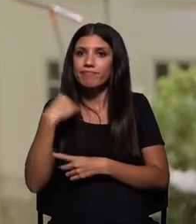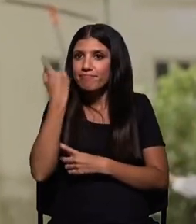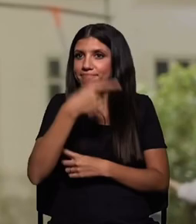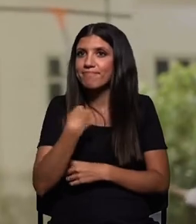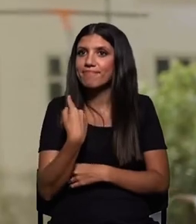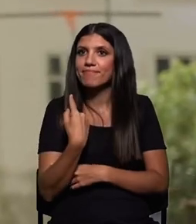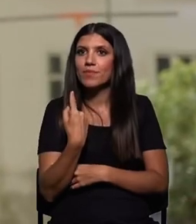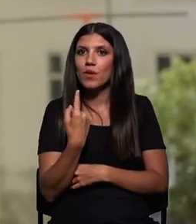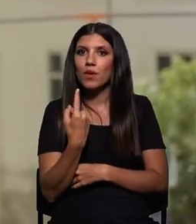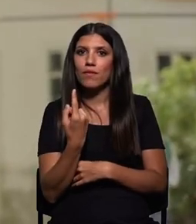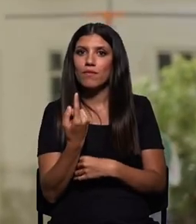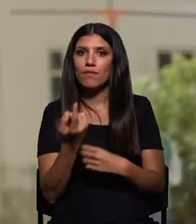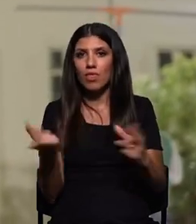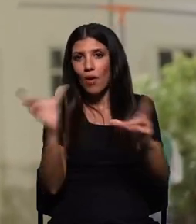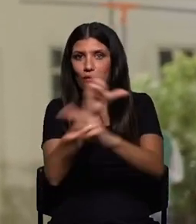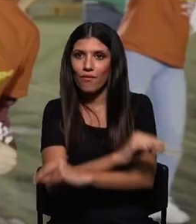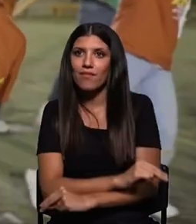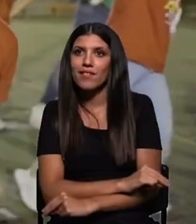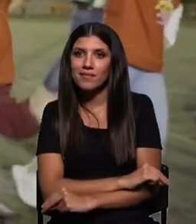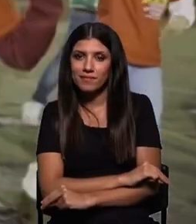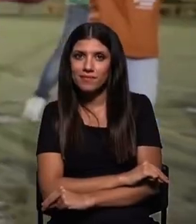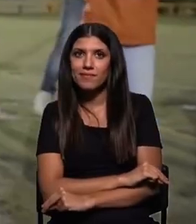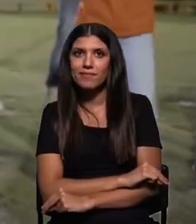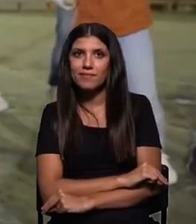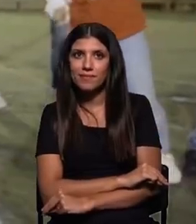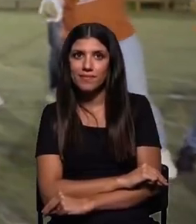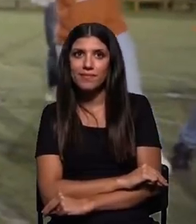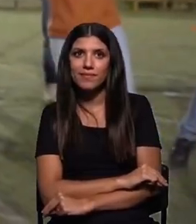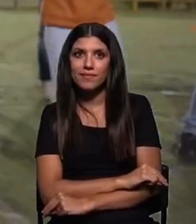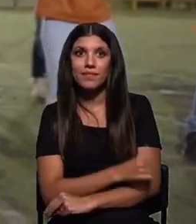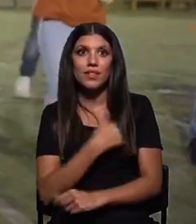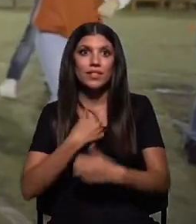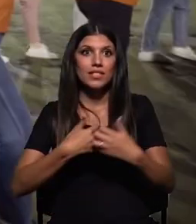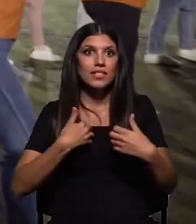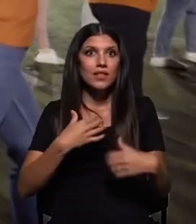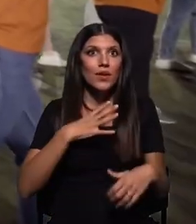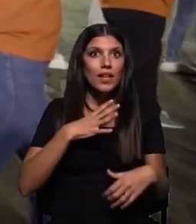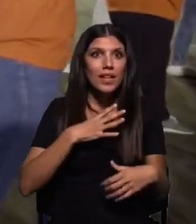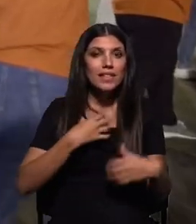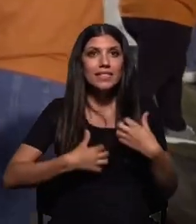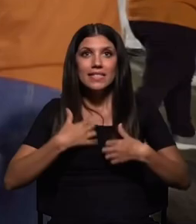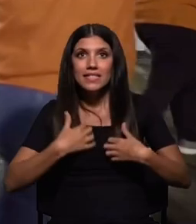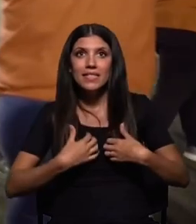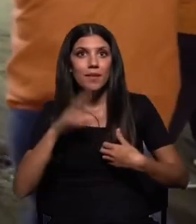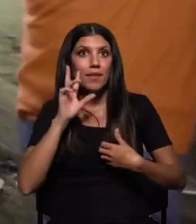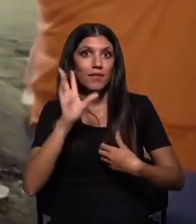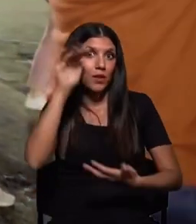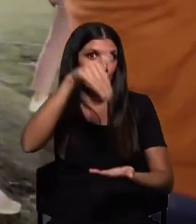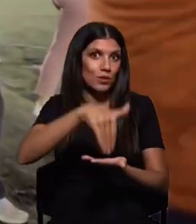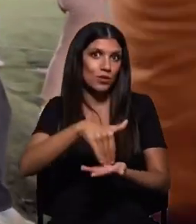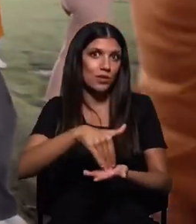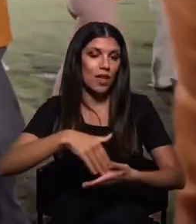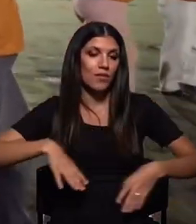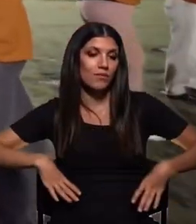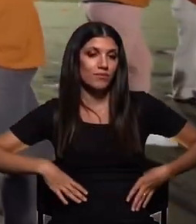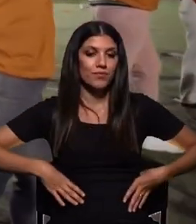diria, uma nova faceta da Marcha da Penha de França. E estamos muito expectantes para ver o resultado, quer na Avenida, quer no Pavilhão.